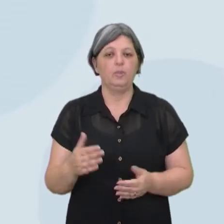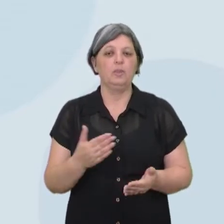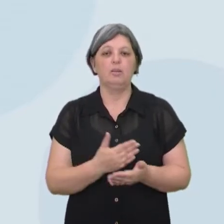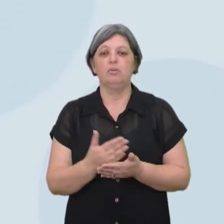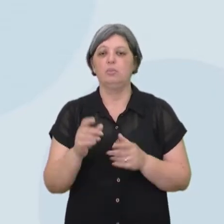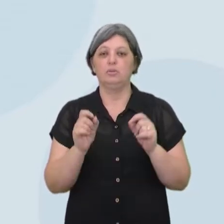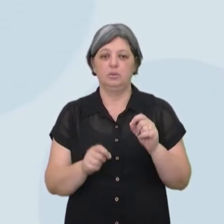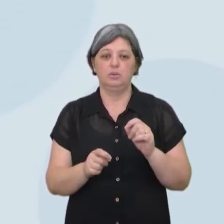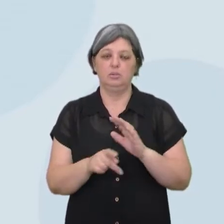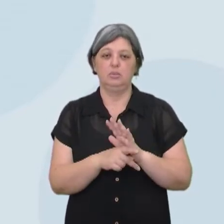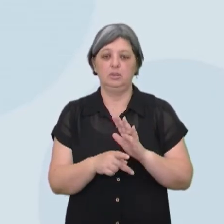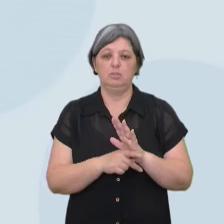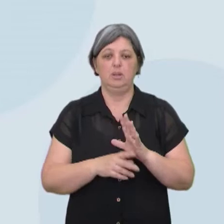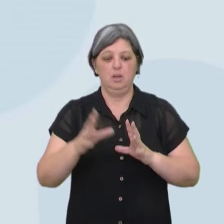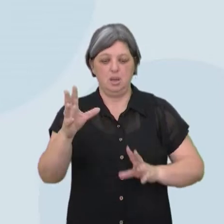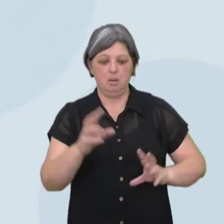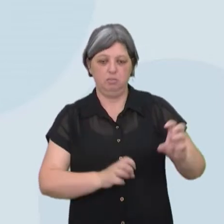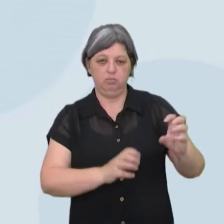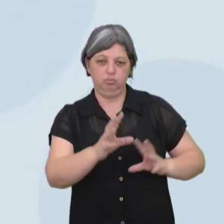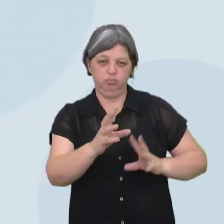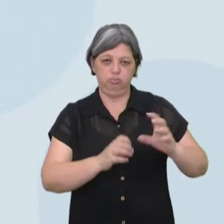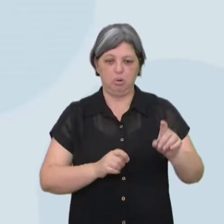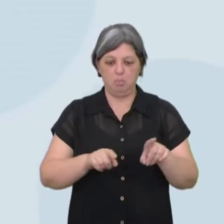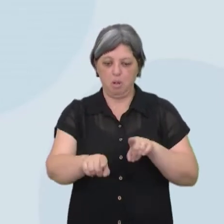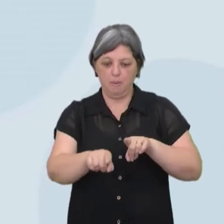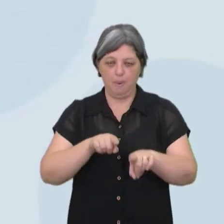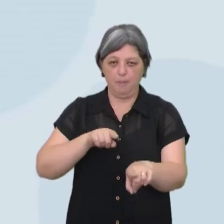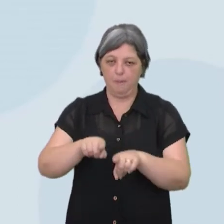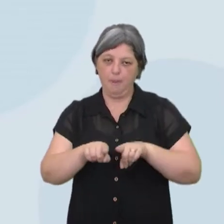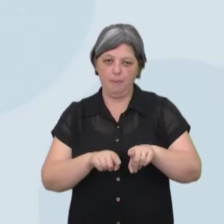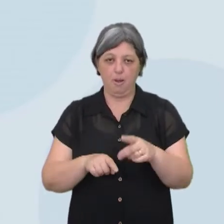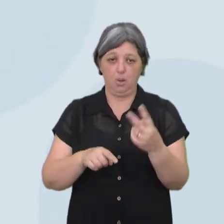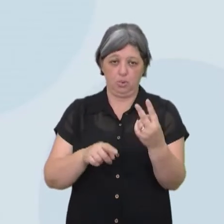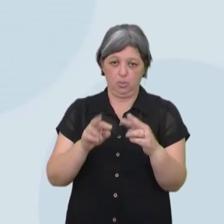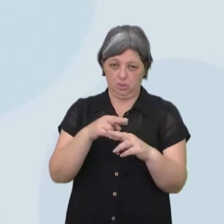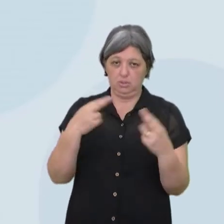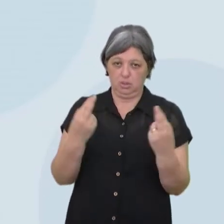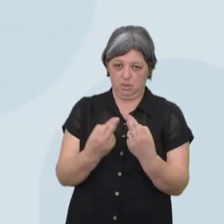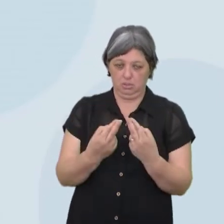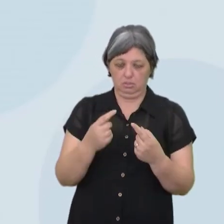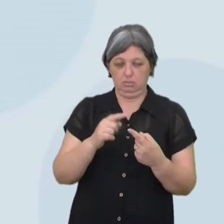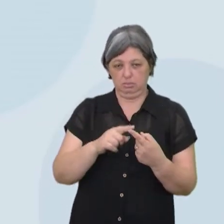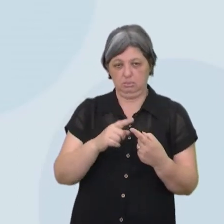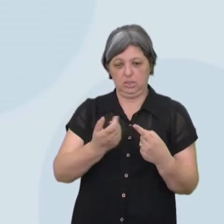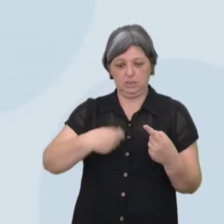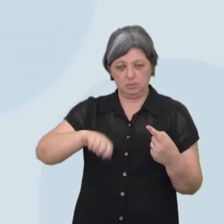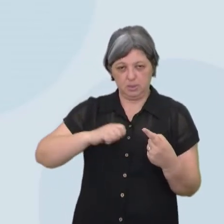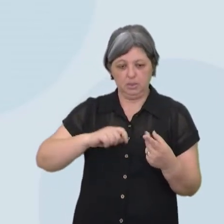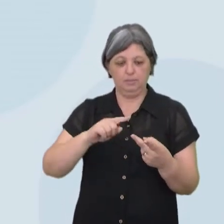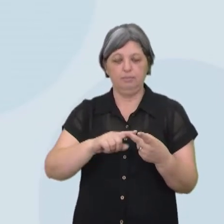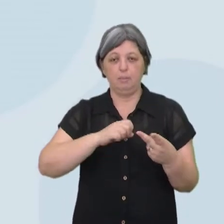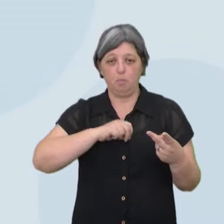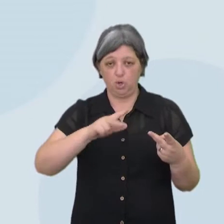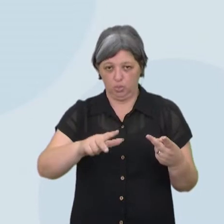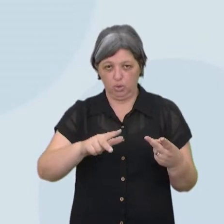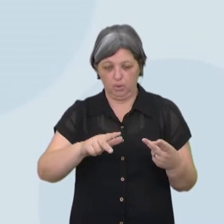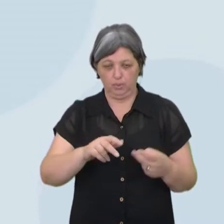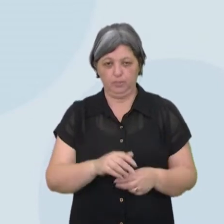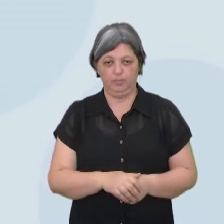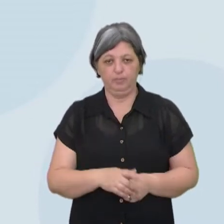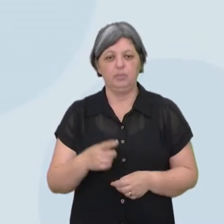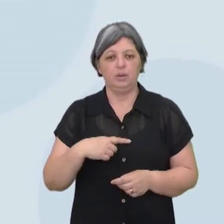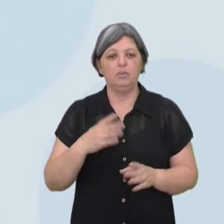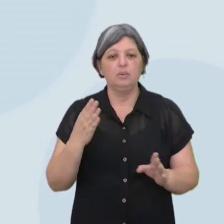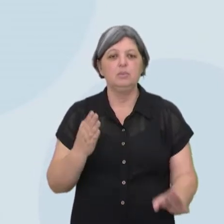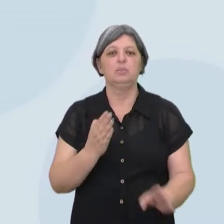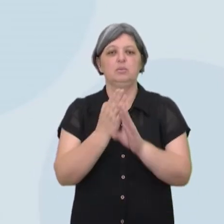entre basicamente essas duas nações, esses dois reinos, né, a Espanha e Portugal. No caso da Espanha houve então o